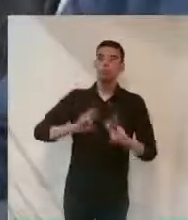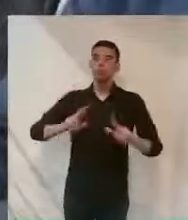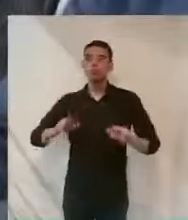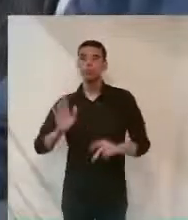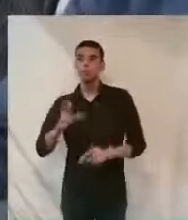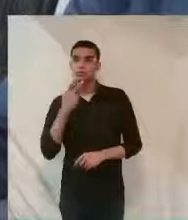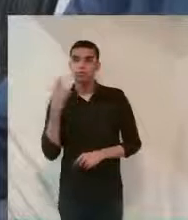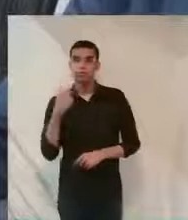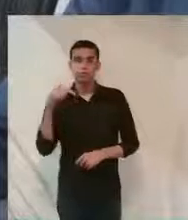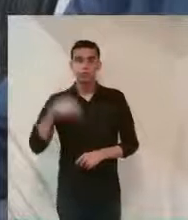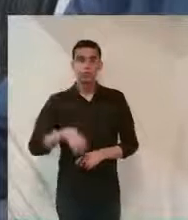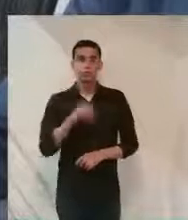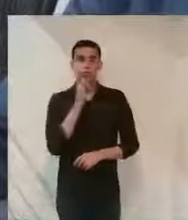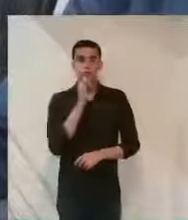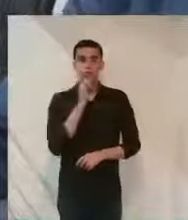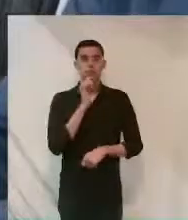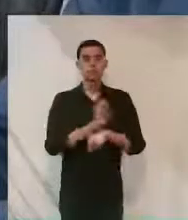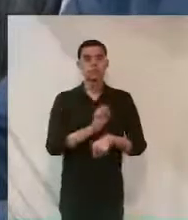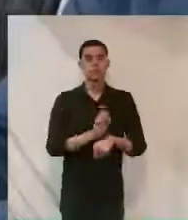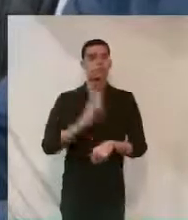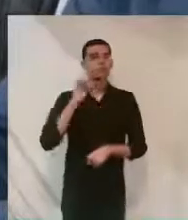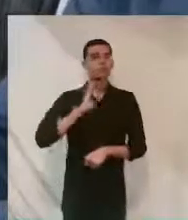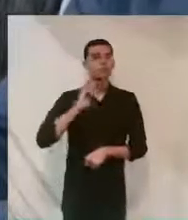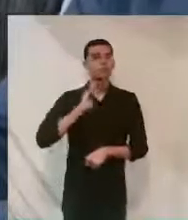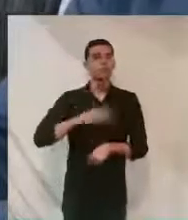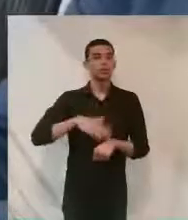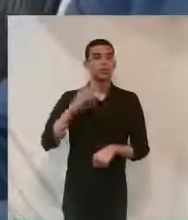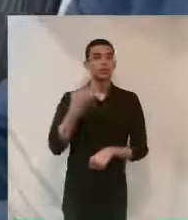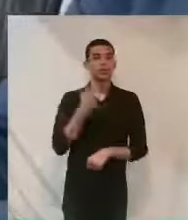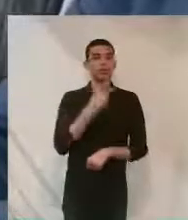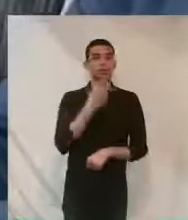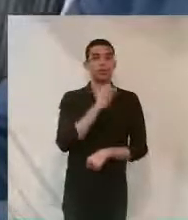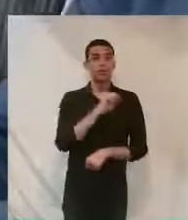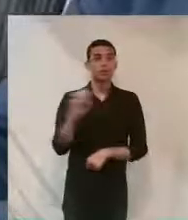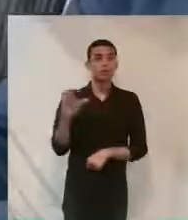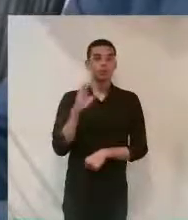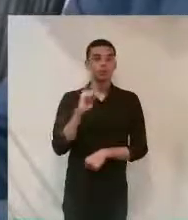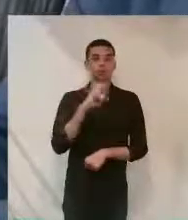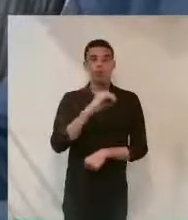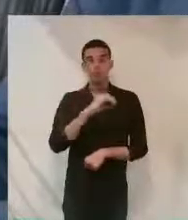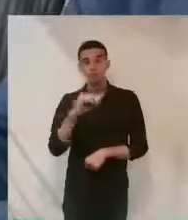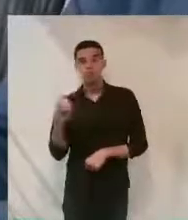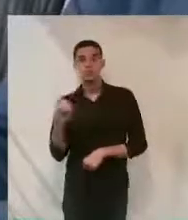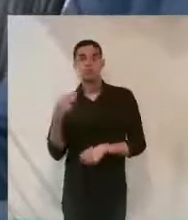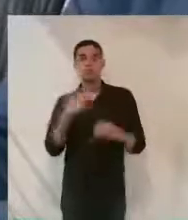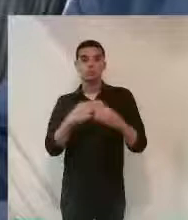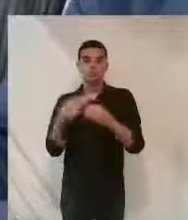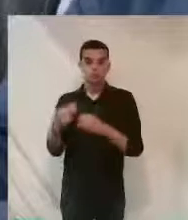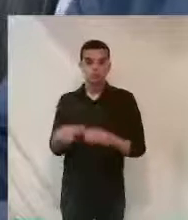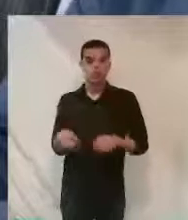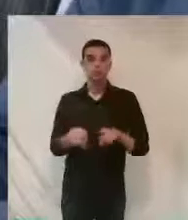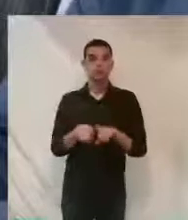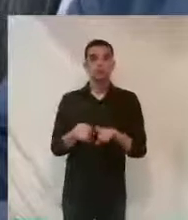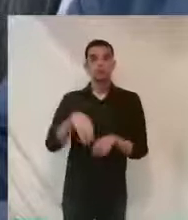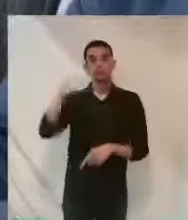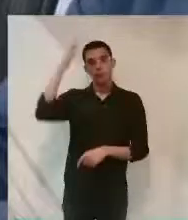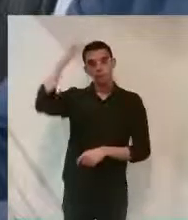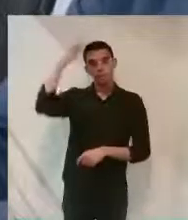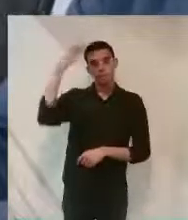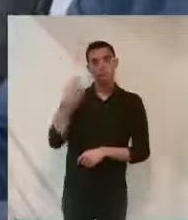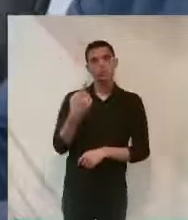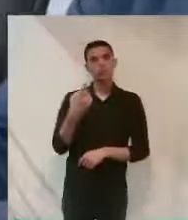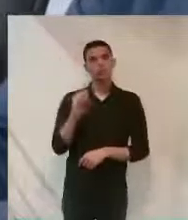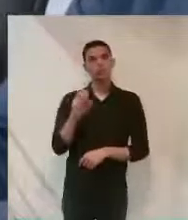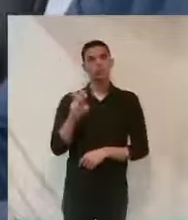um estado como Minas Gerais, que tem mais de 800 municípios, outro do Paraná, o doutor Gaio está aí, tem 185,